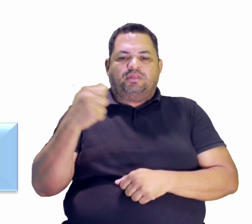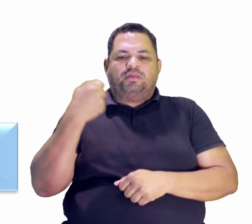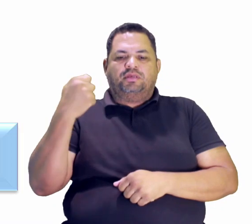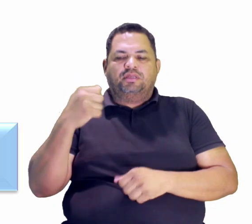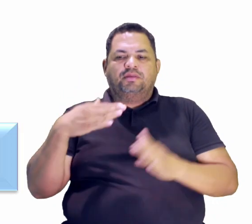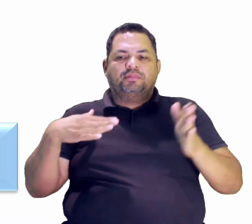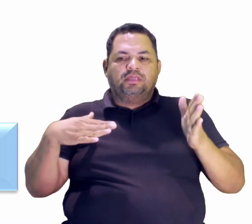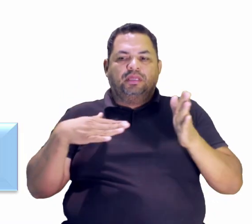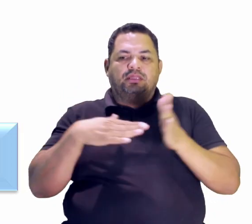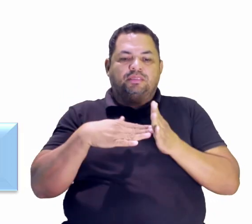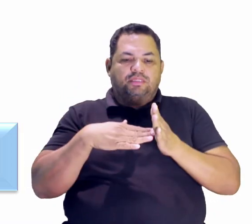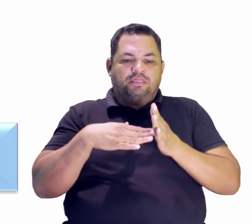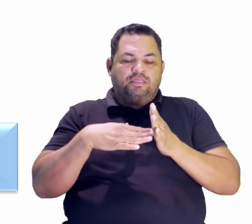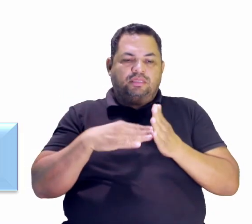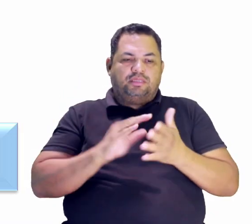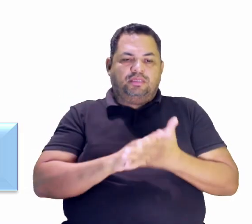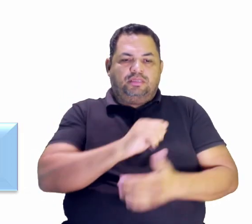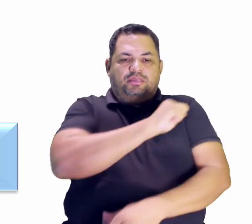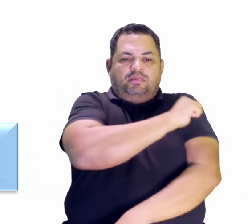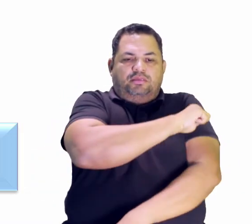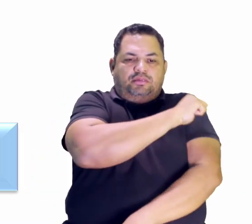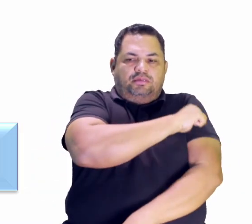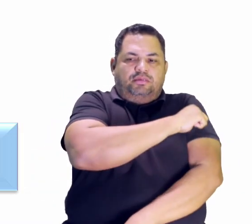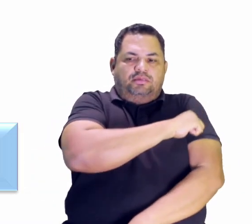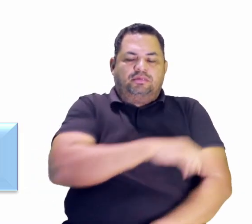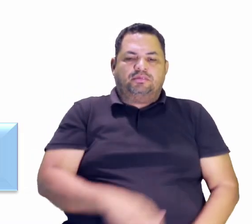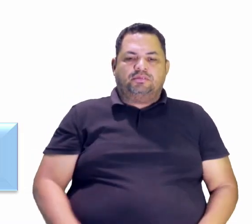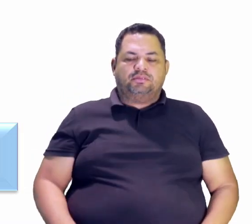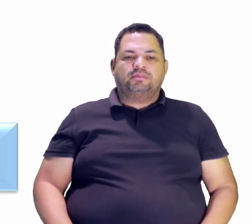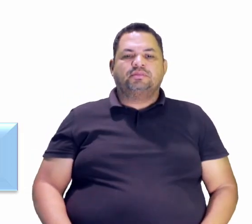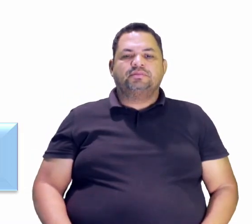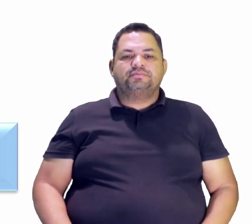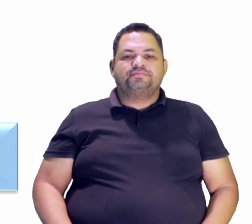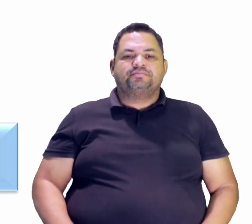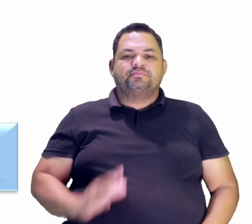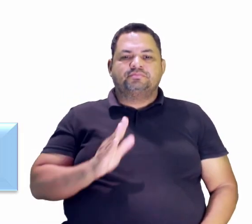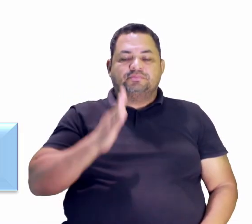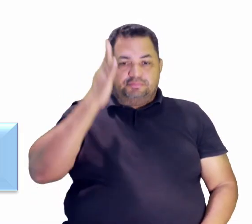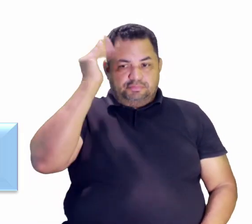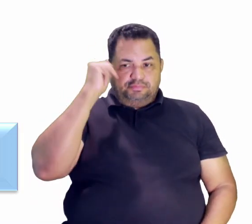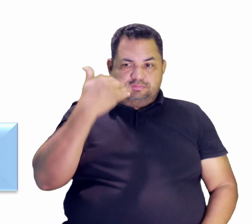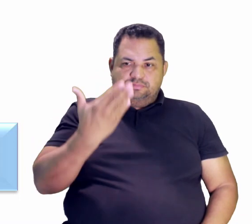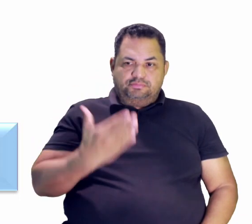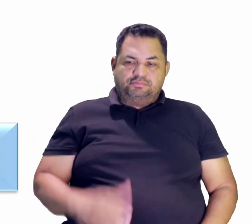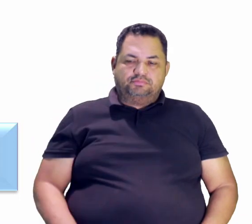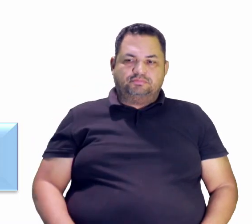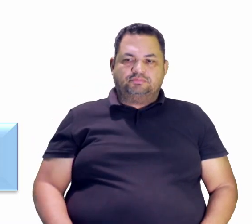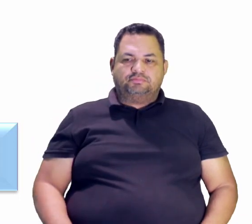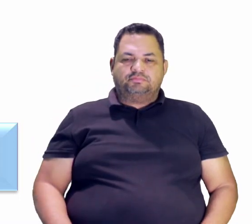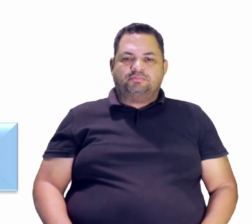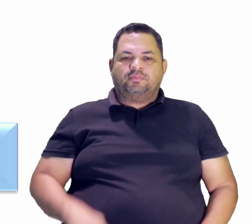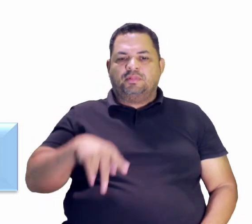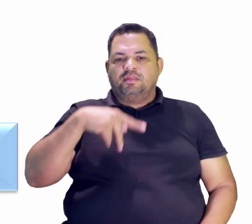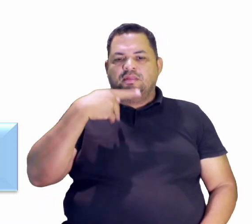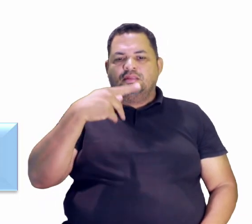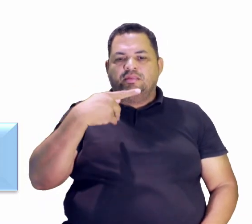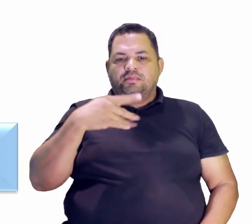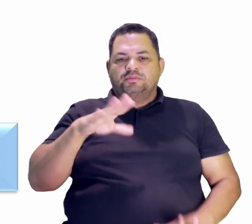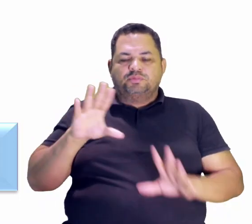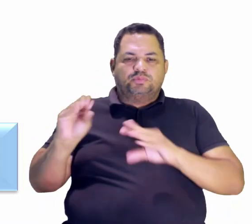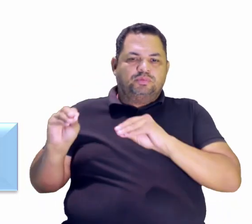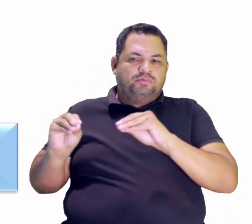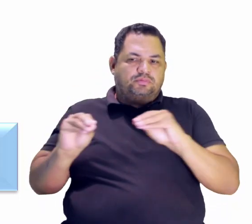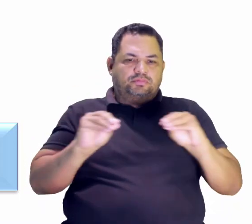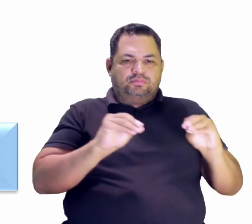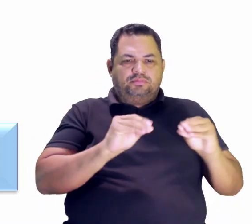Quem conhece a estrada aí, a BR-364, já tem uma ideia. Então, eu disse que ele está se movendo, dei o